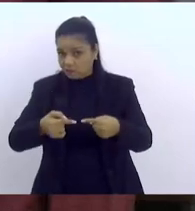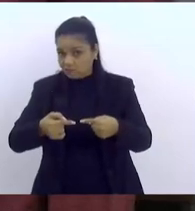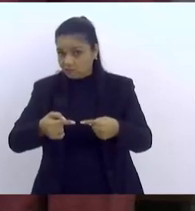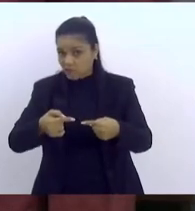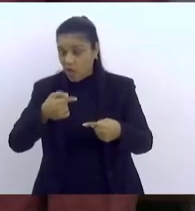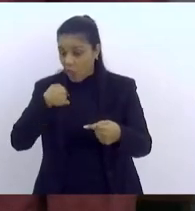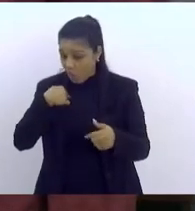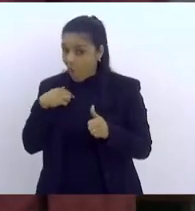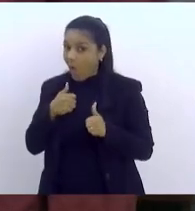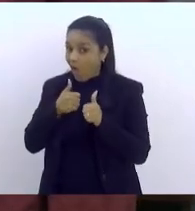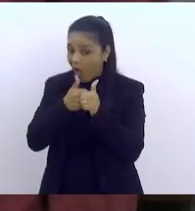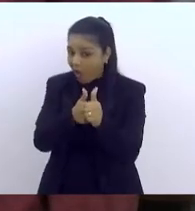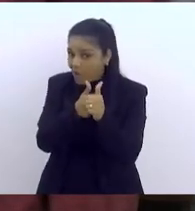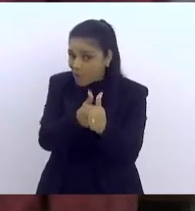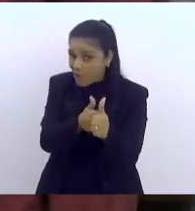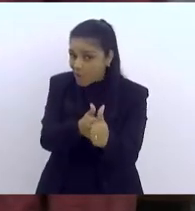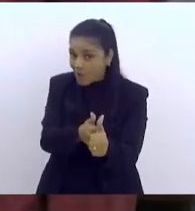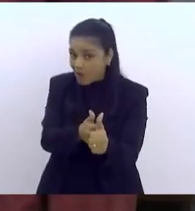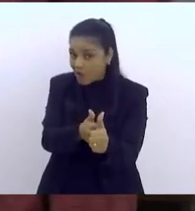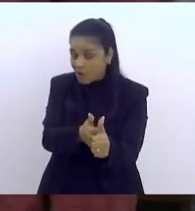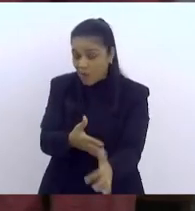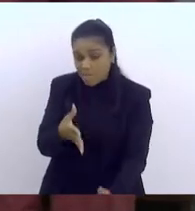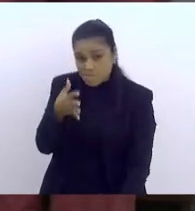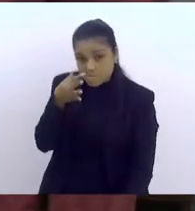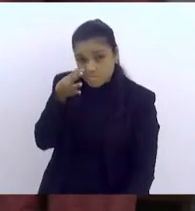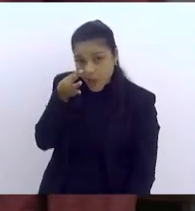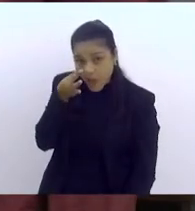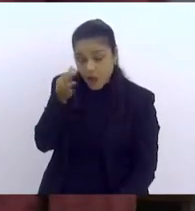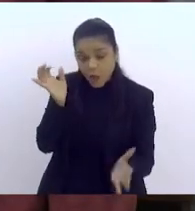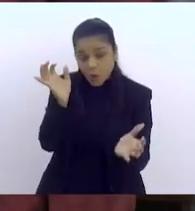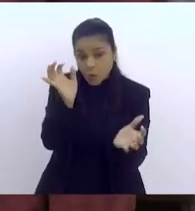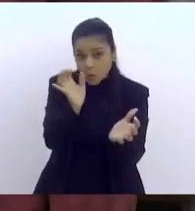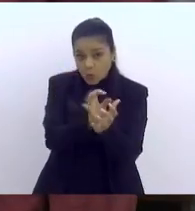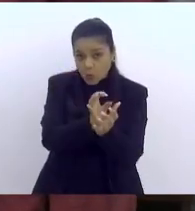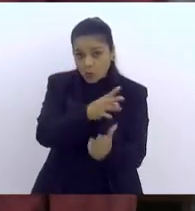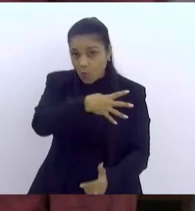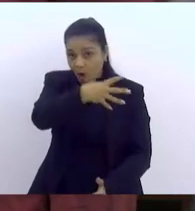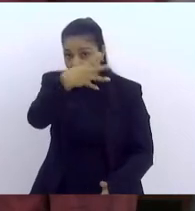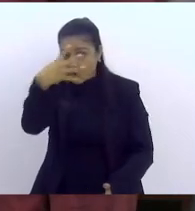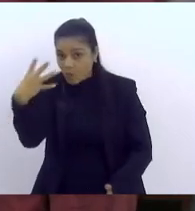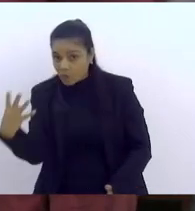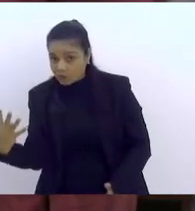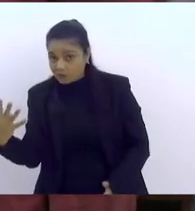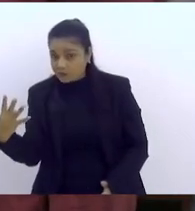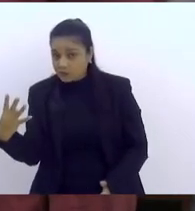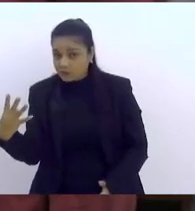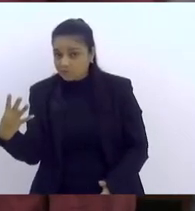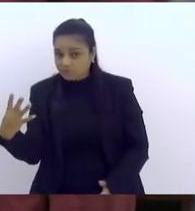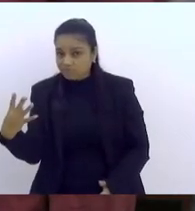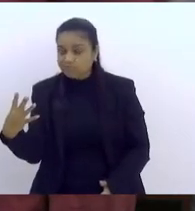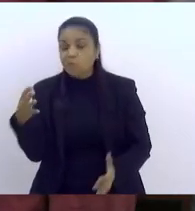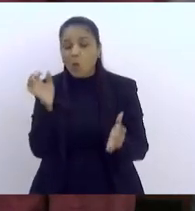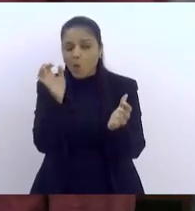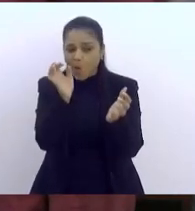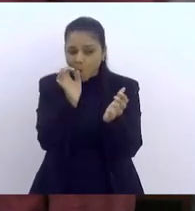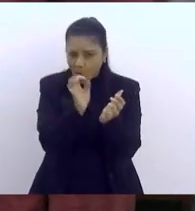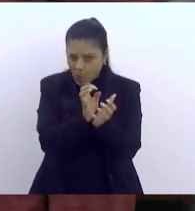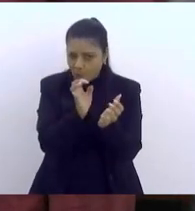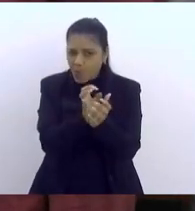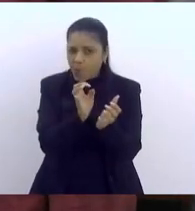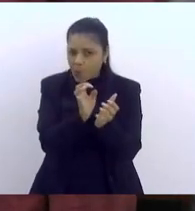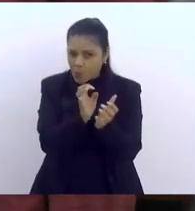eu acompanho de perto o Grupo Arco-Íris, que é um grupo muito consolidado na